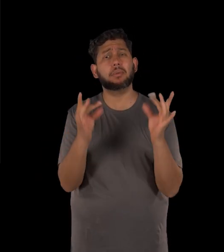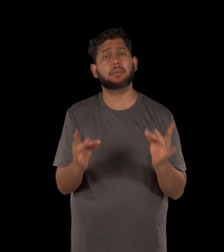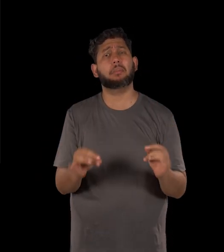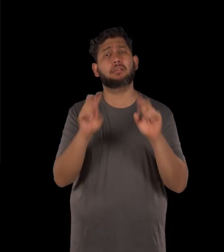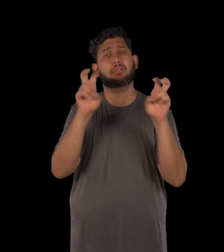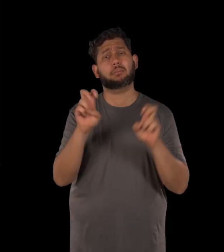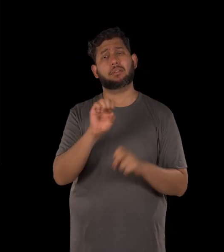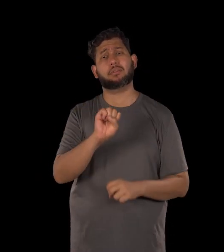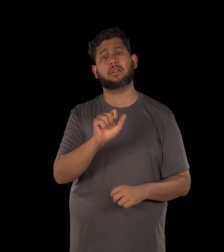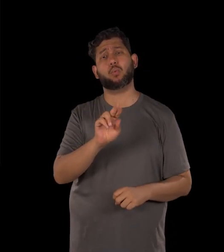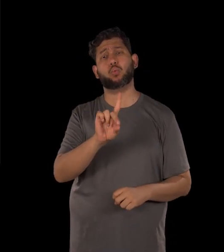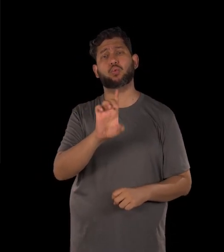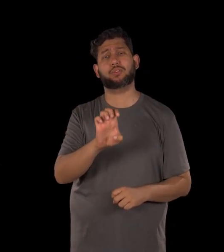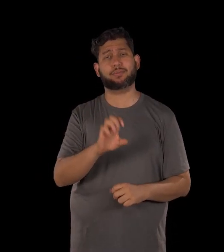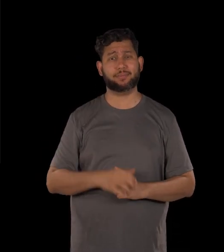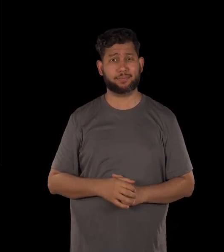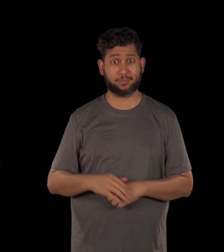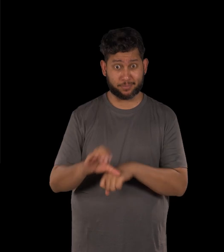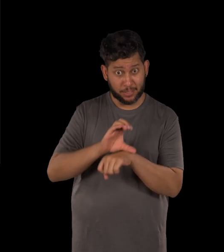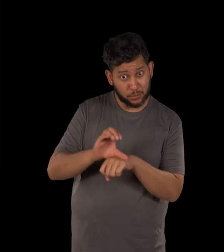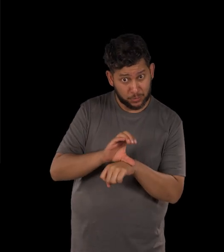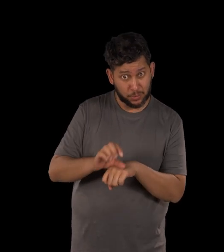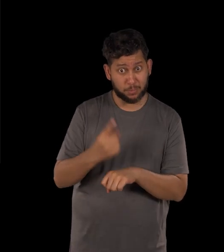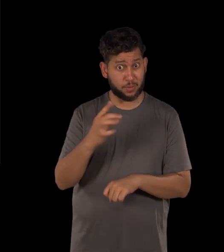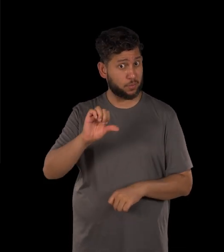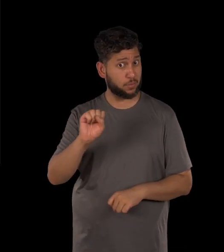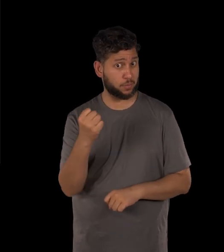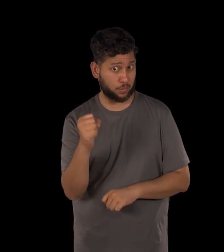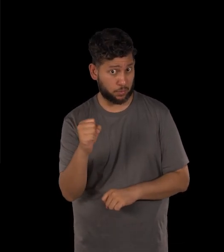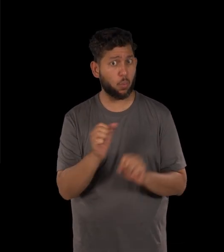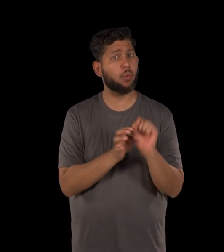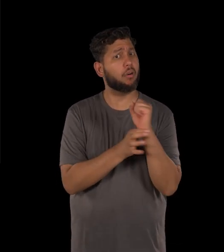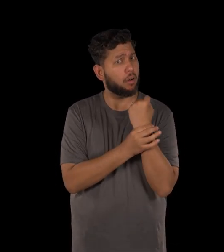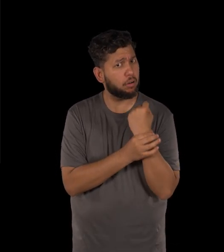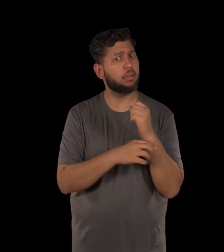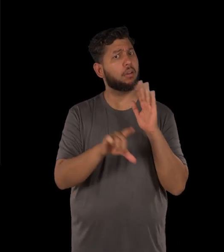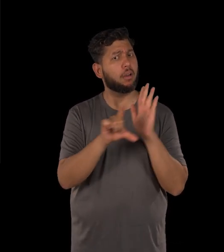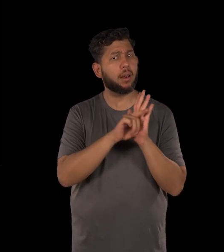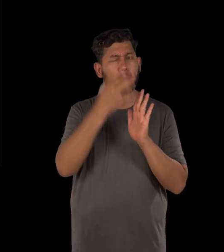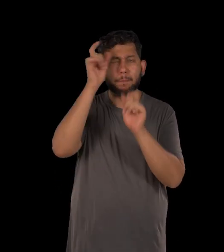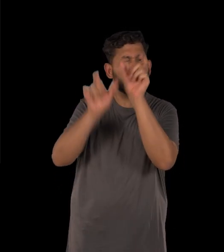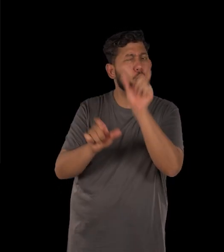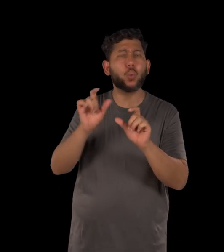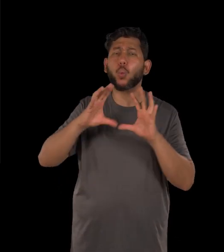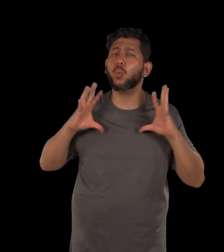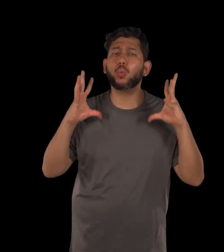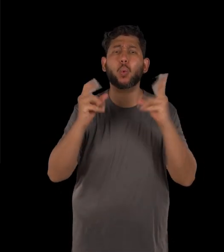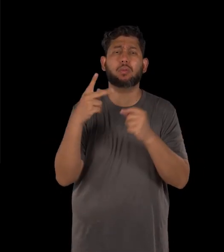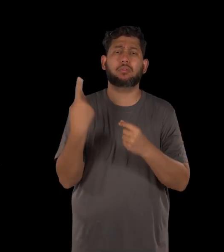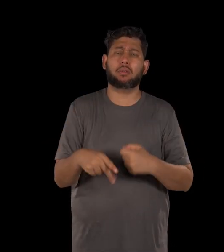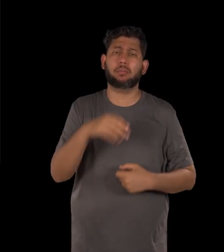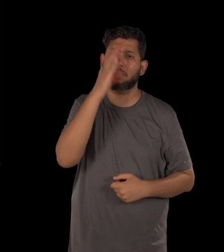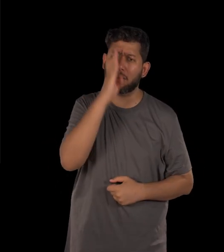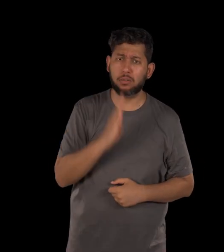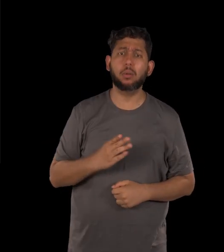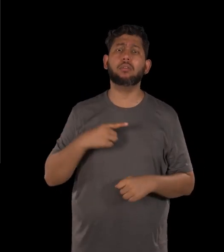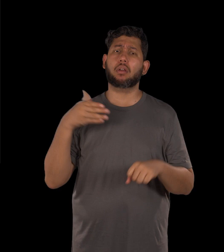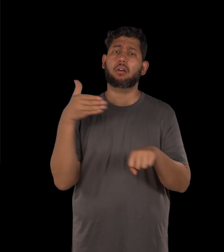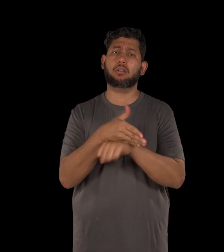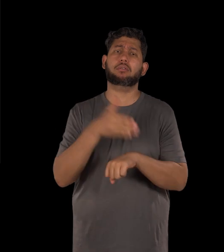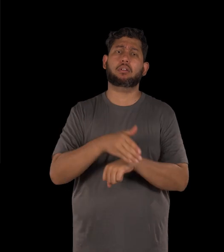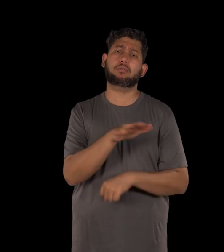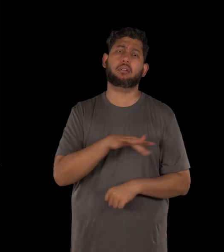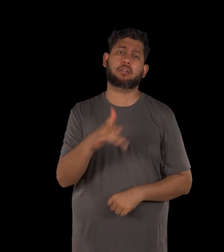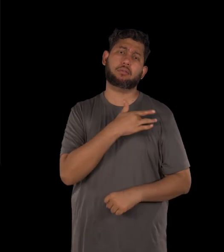a Constituição de 1988 assegura legalmente a todo cidadão brasileiro o acesso à saúde e marca ainda